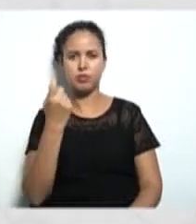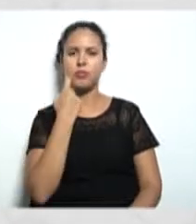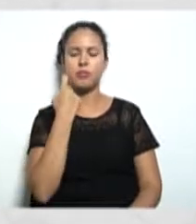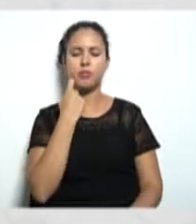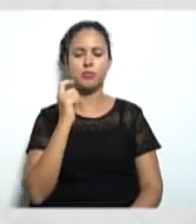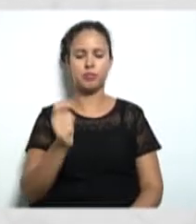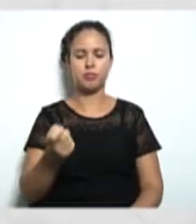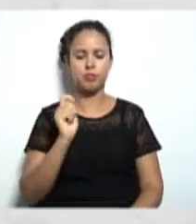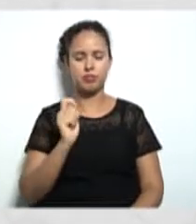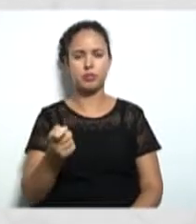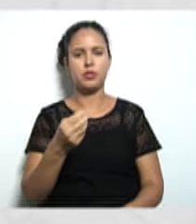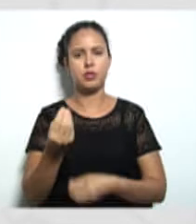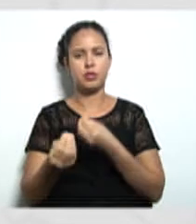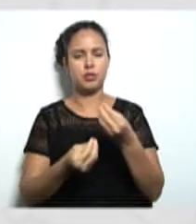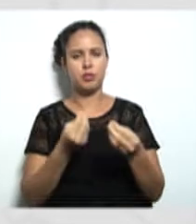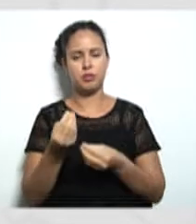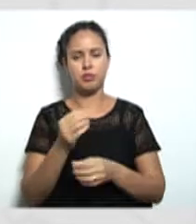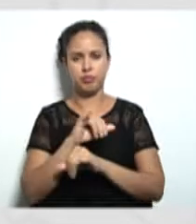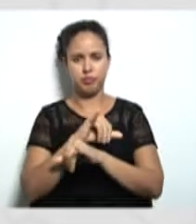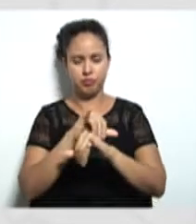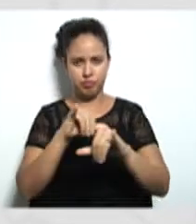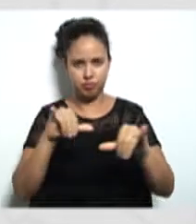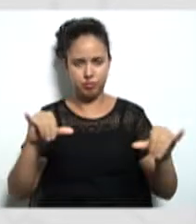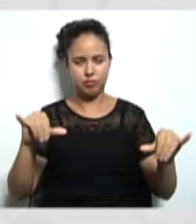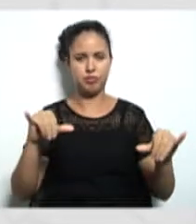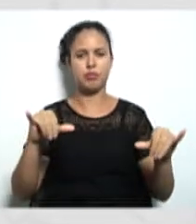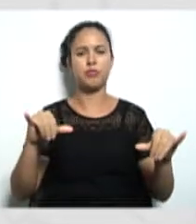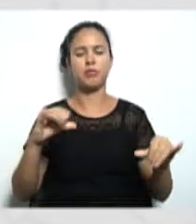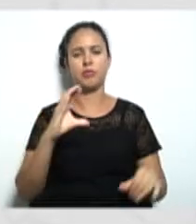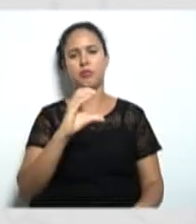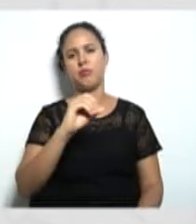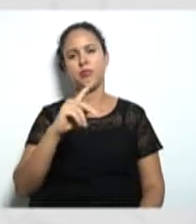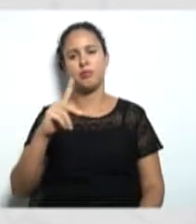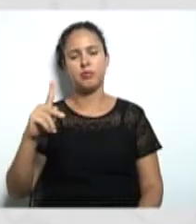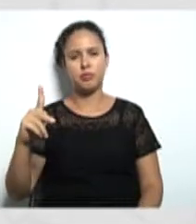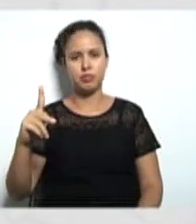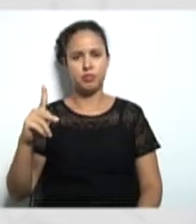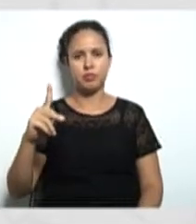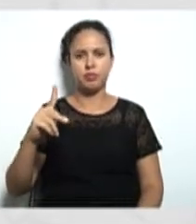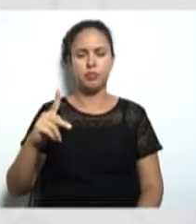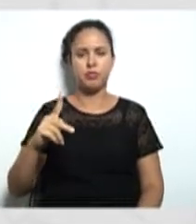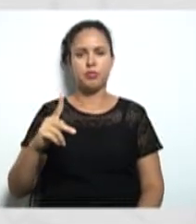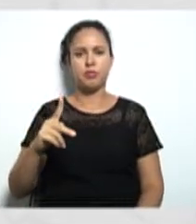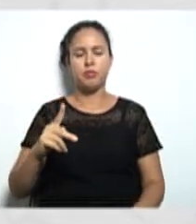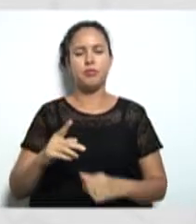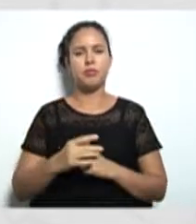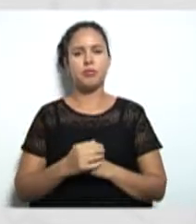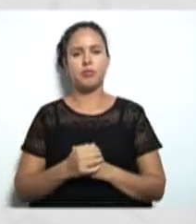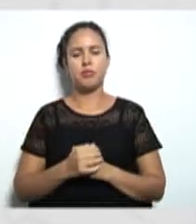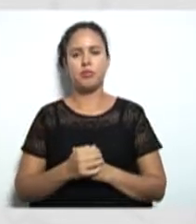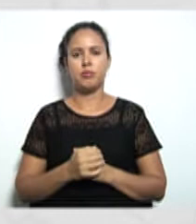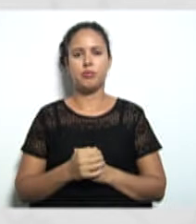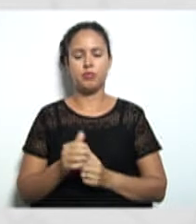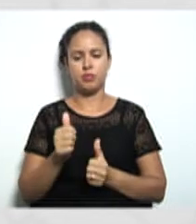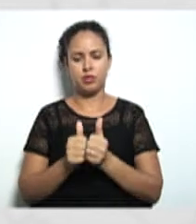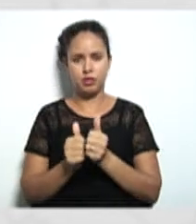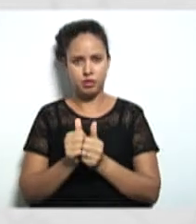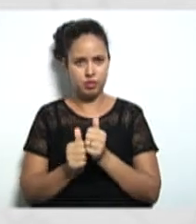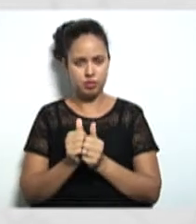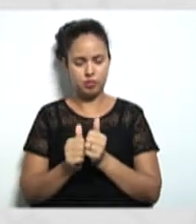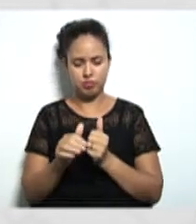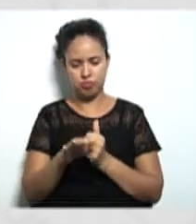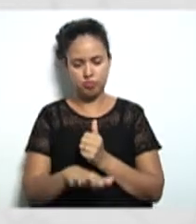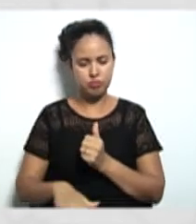Então, como divulgar, né? Como divulgar a minha cooperativa de arroz na